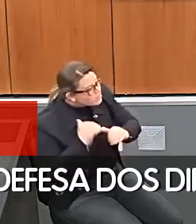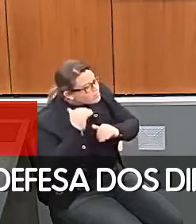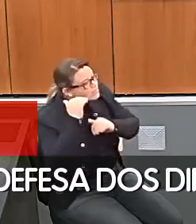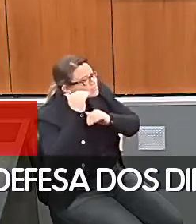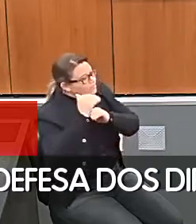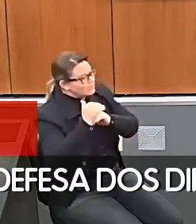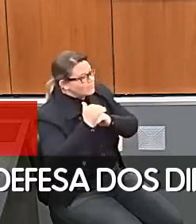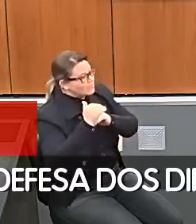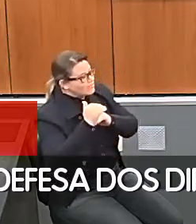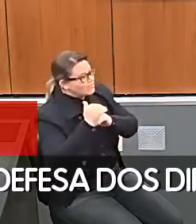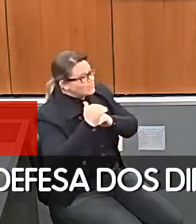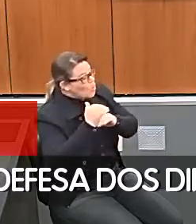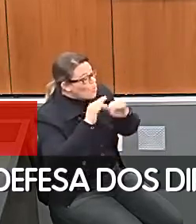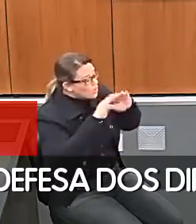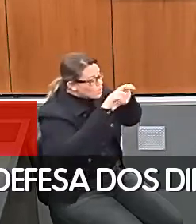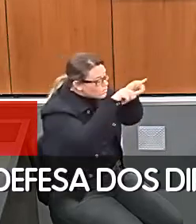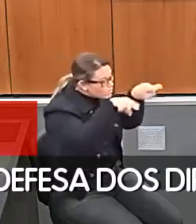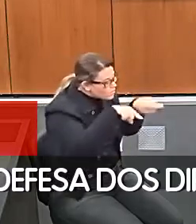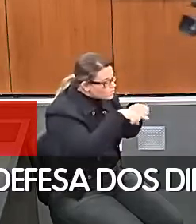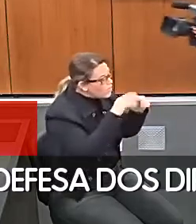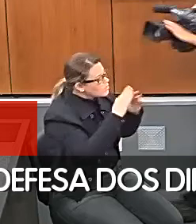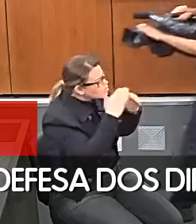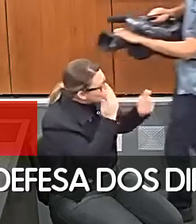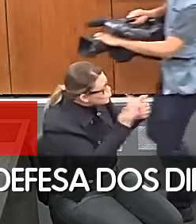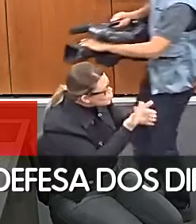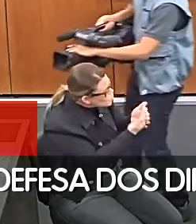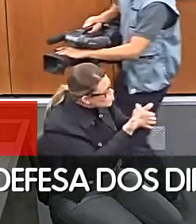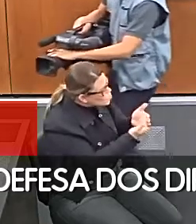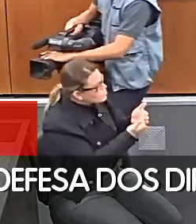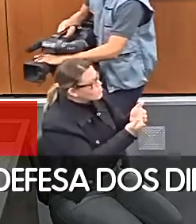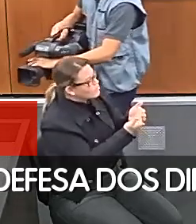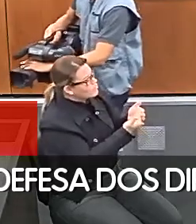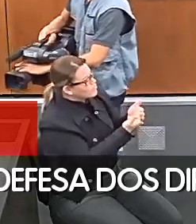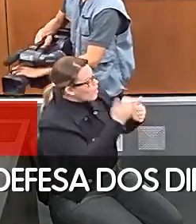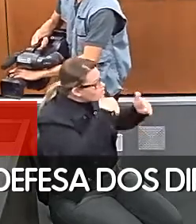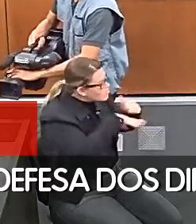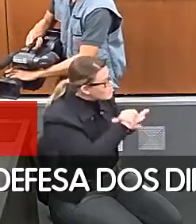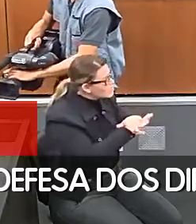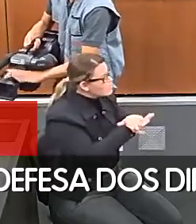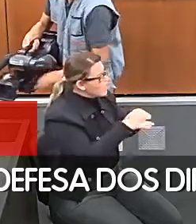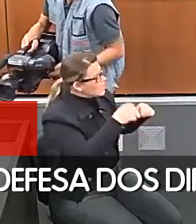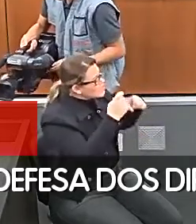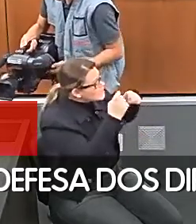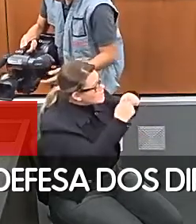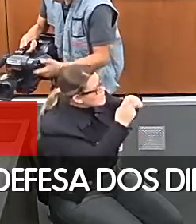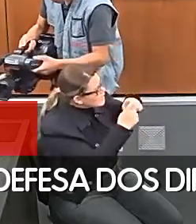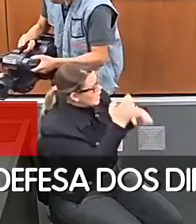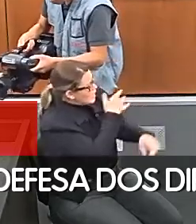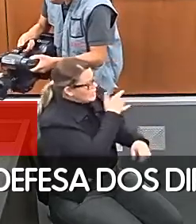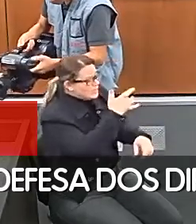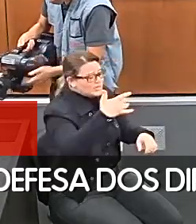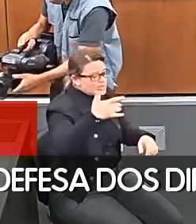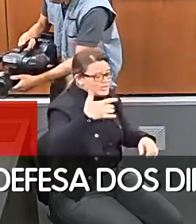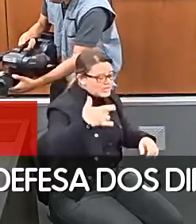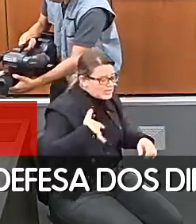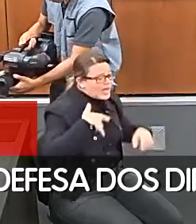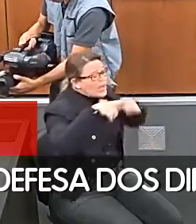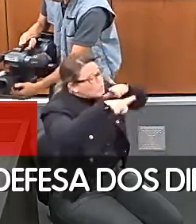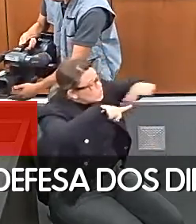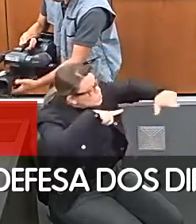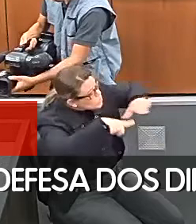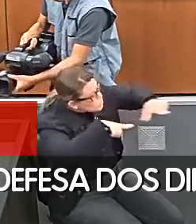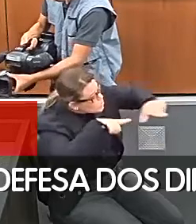porque ele tem um lugar na escola, ele tem que ter um lugar na saúde, ele tem que ter um lugar no